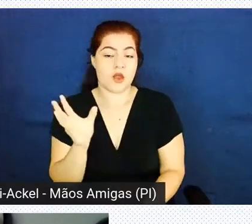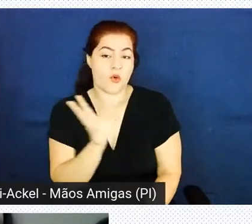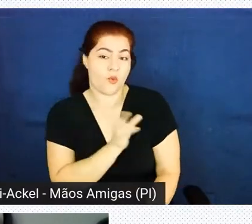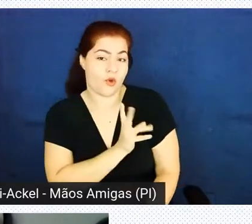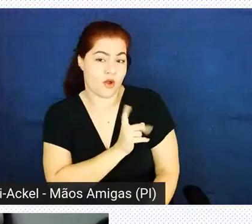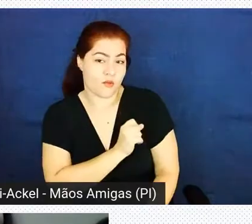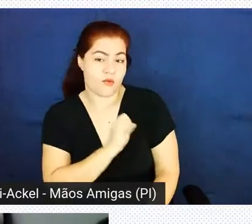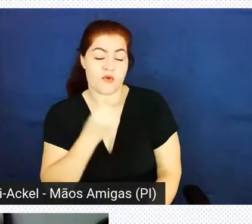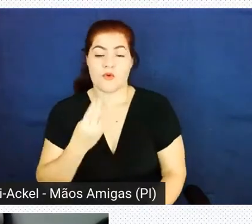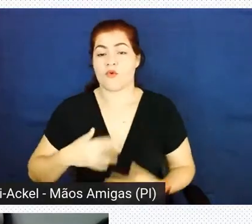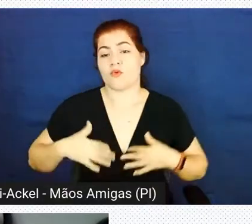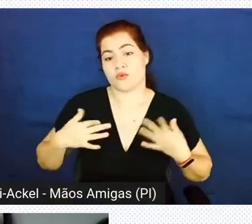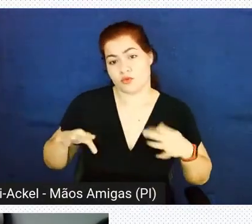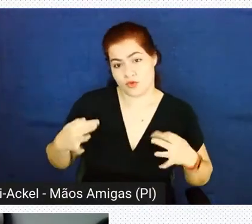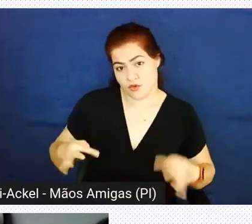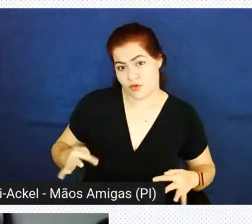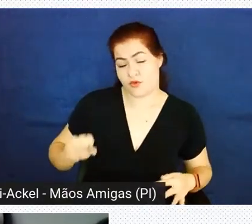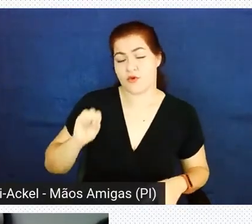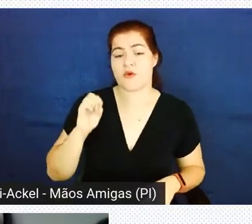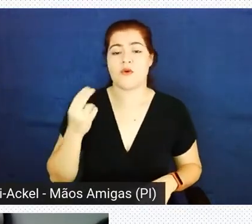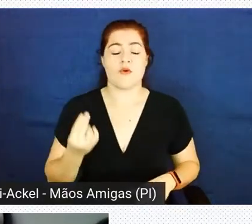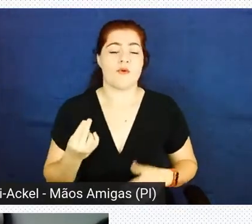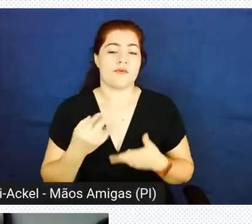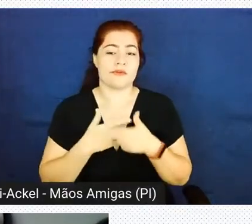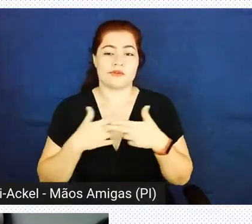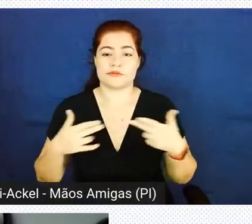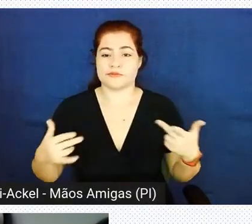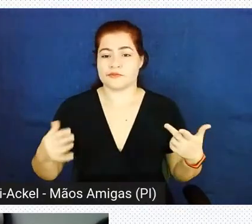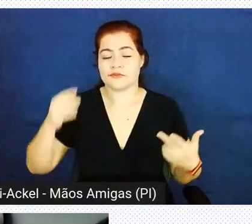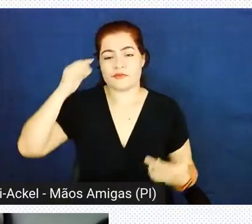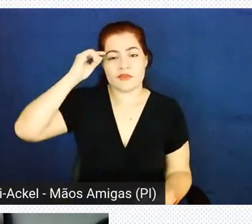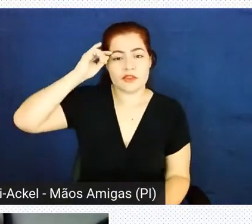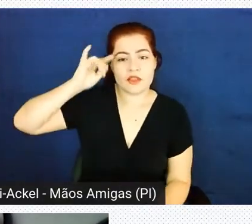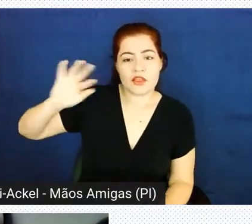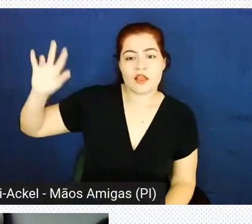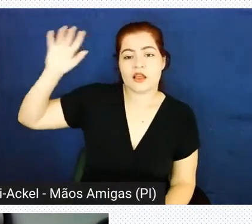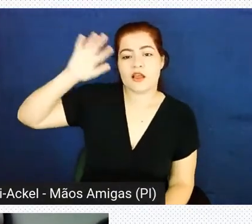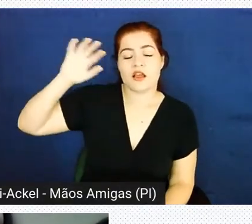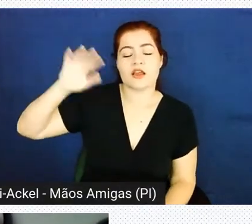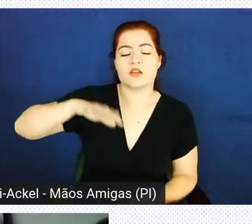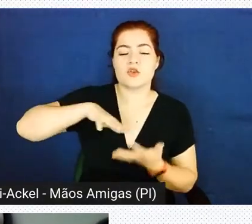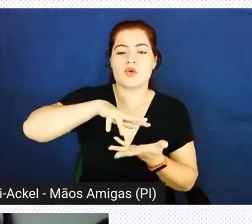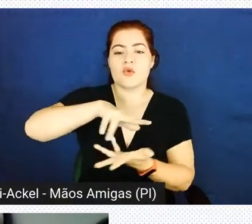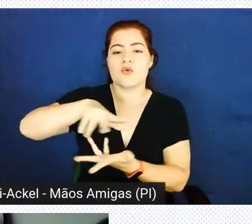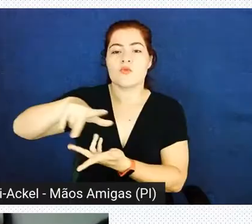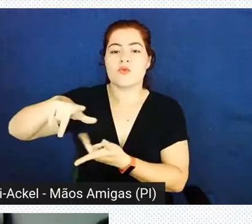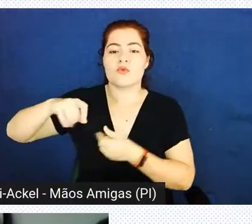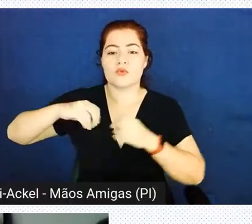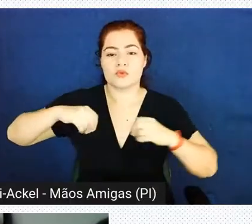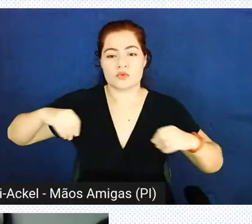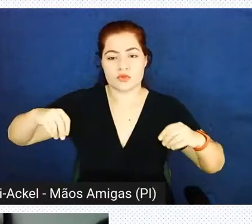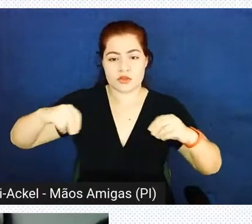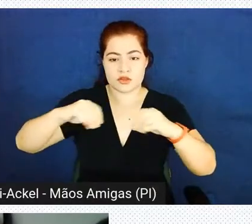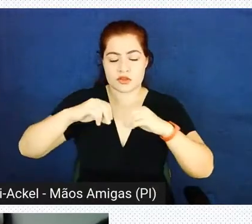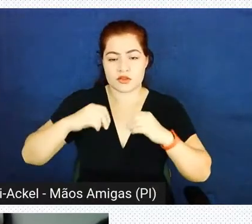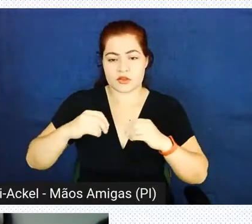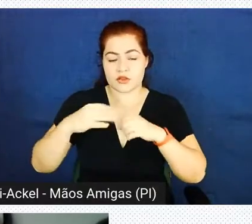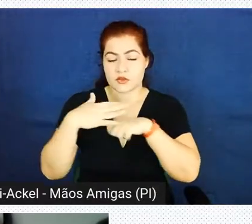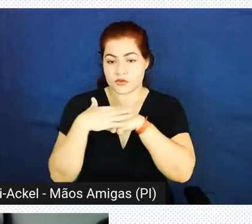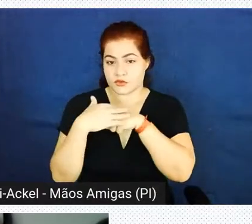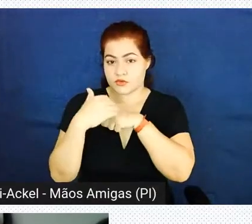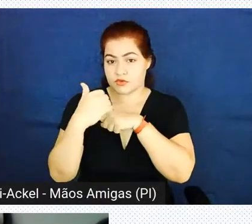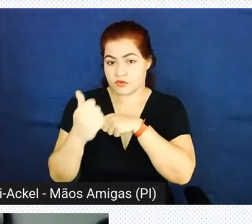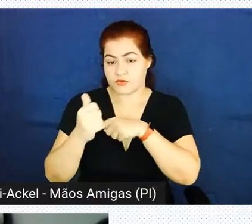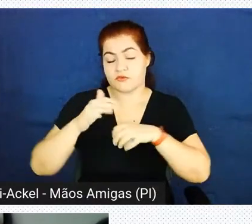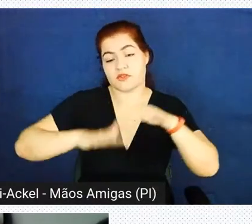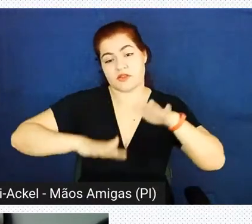de uma dor, ou mesmo pelas ilusões que o mundo terreno nos convida e